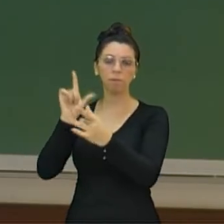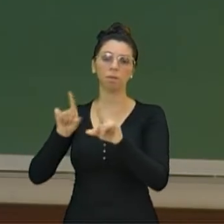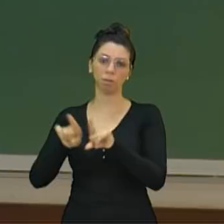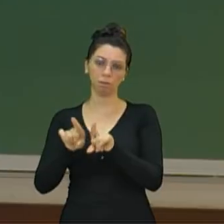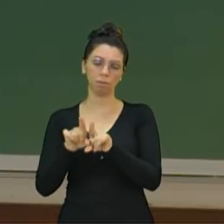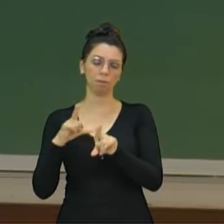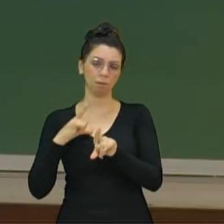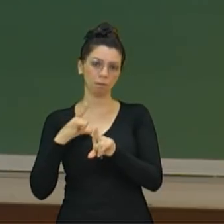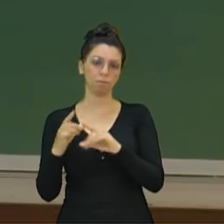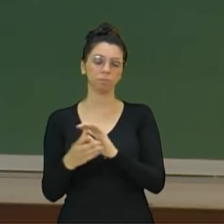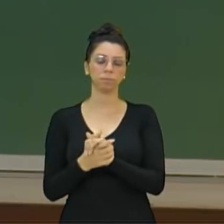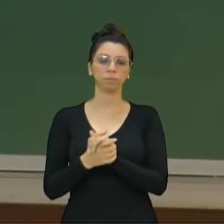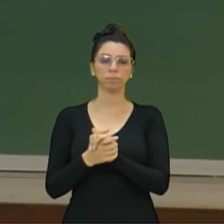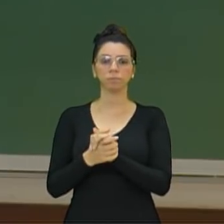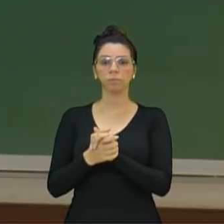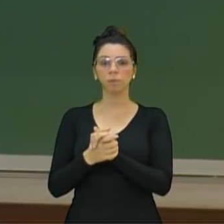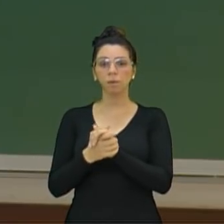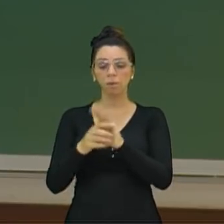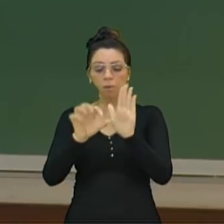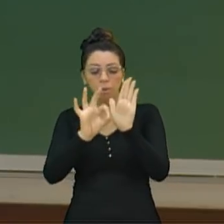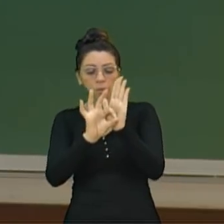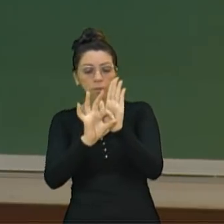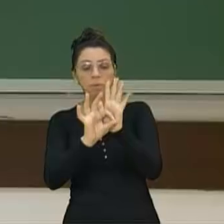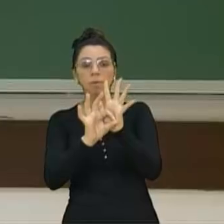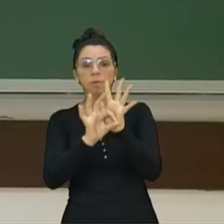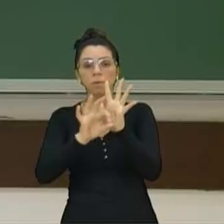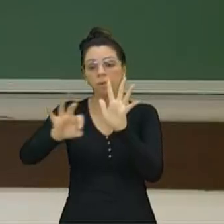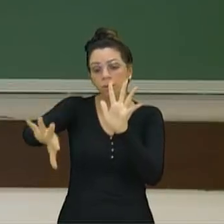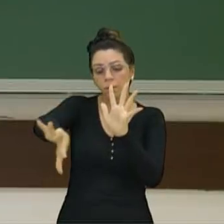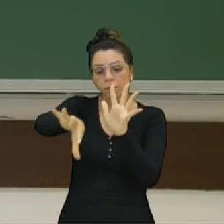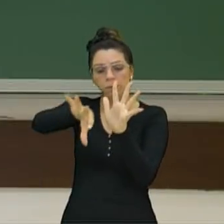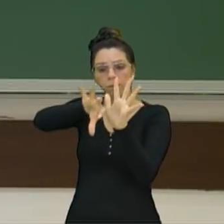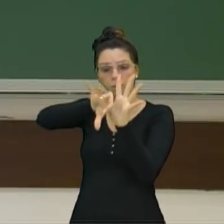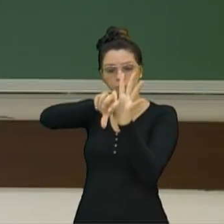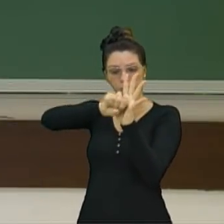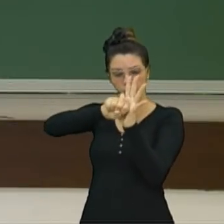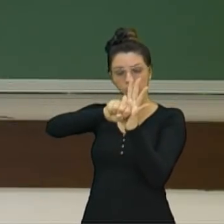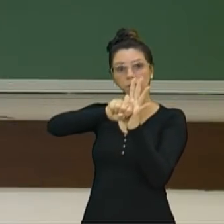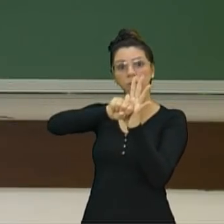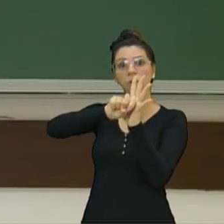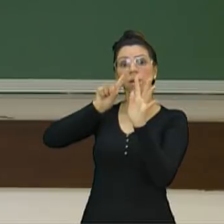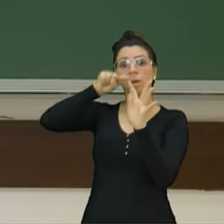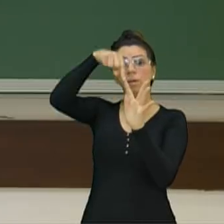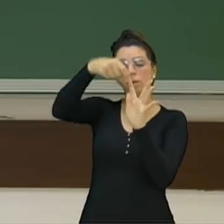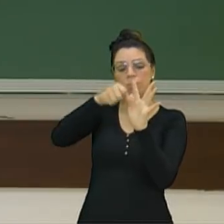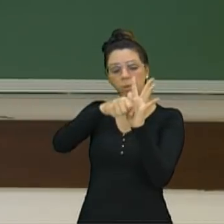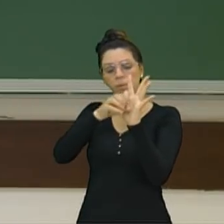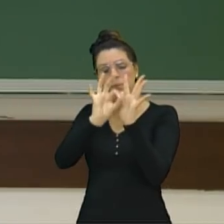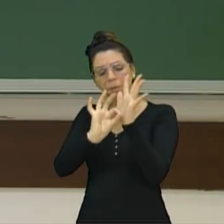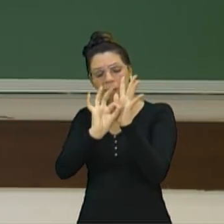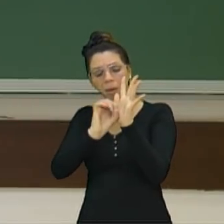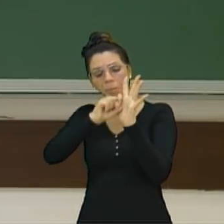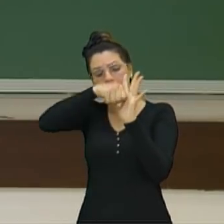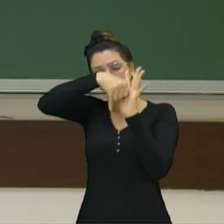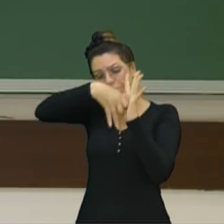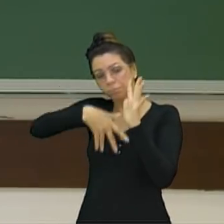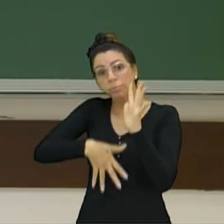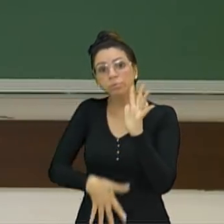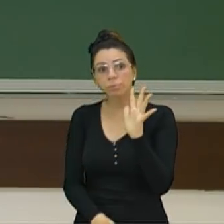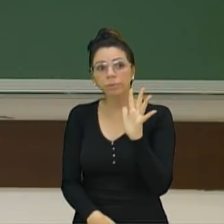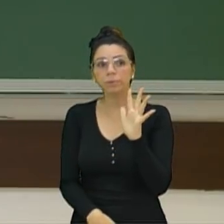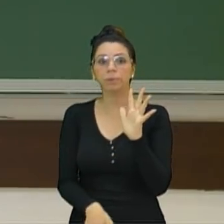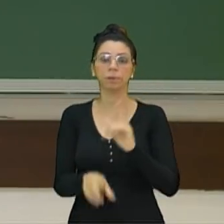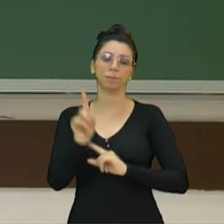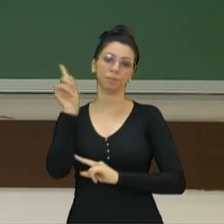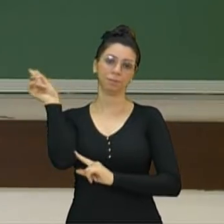vai receber uma informação, ela vai interpretar e vai conduzir, levar essa informação,